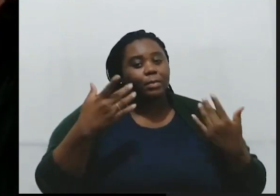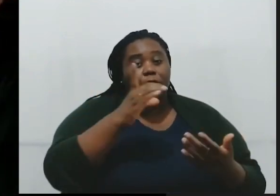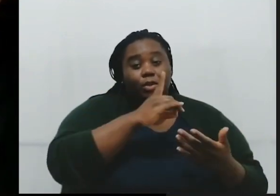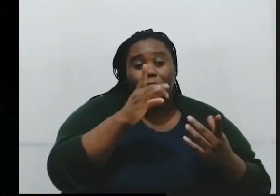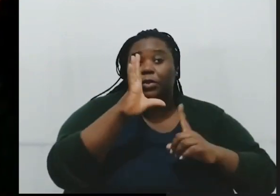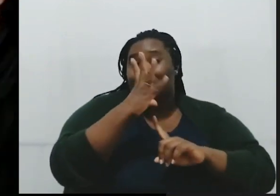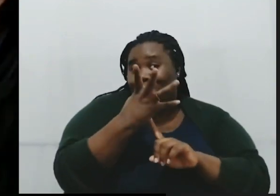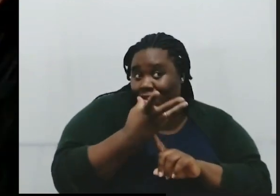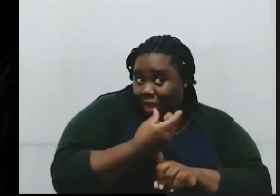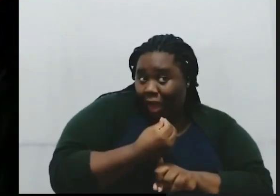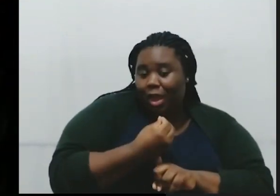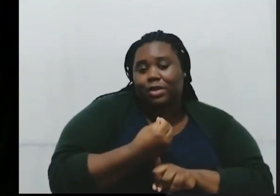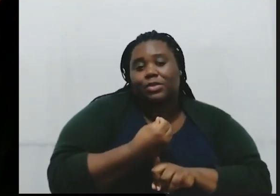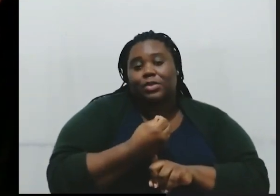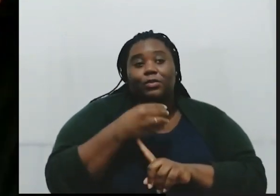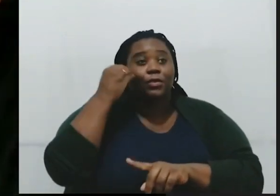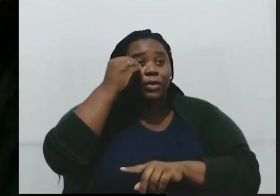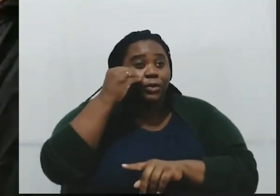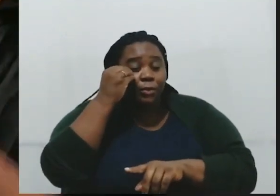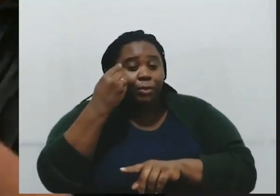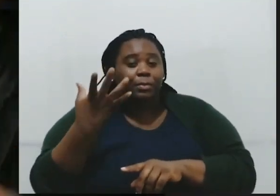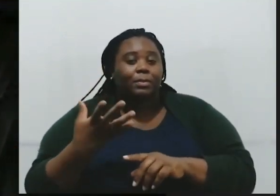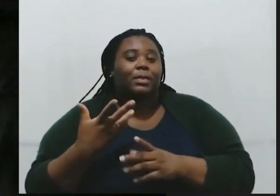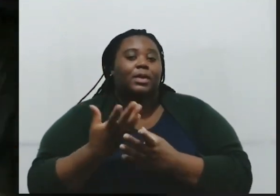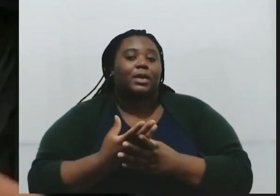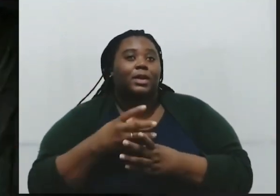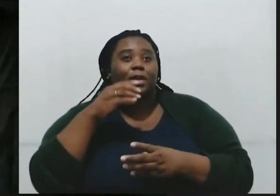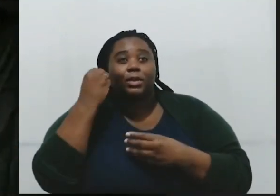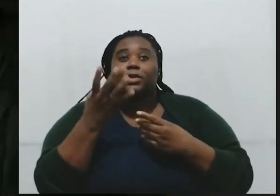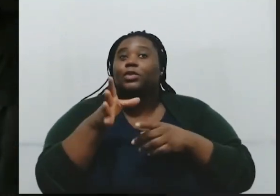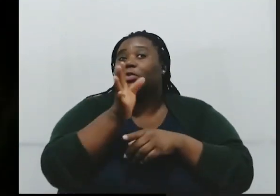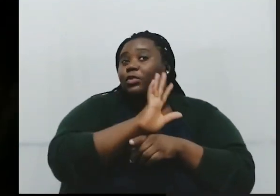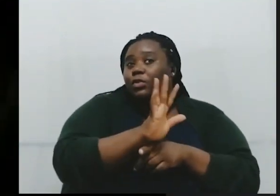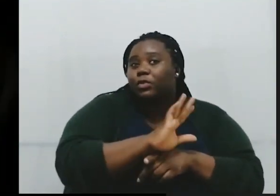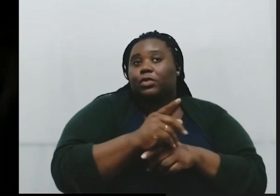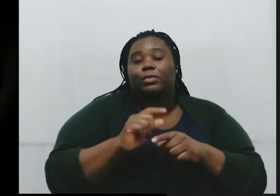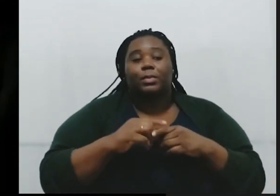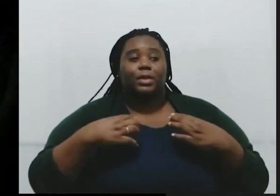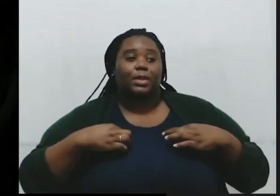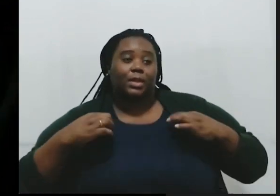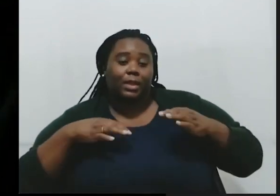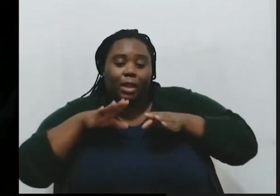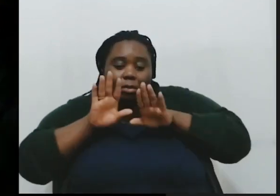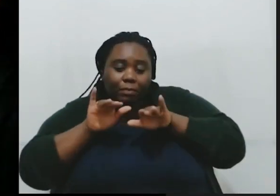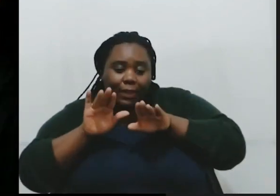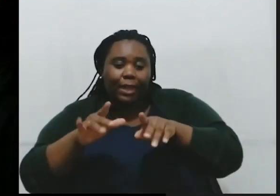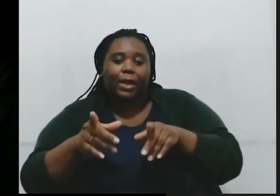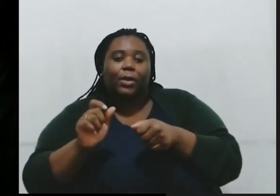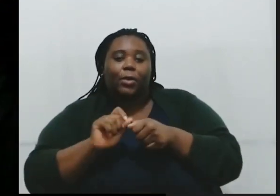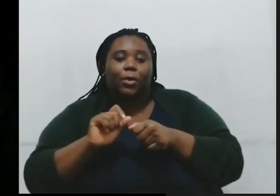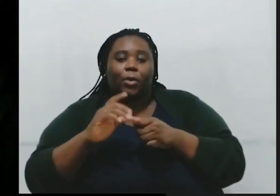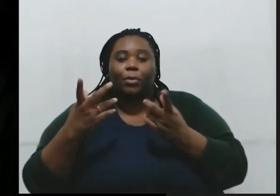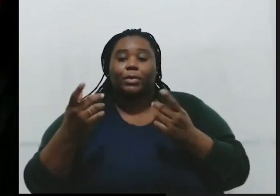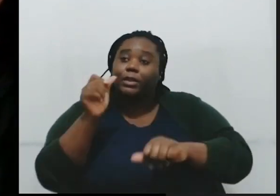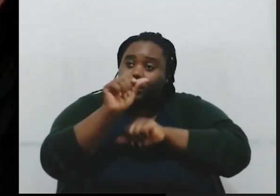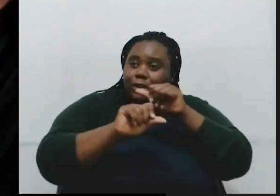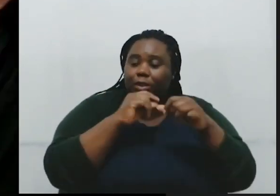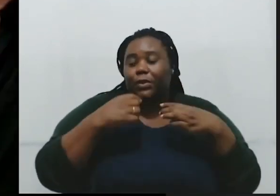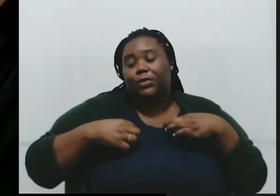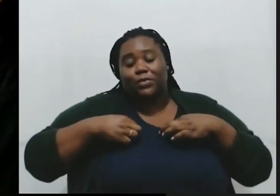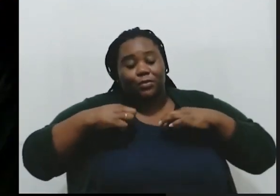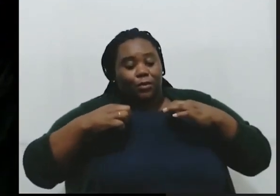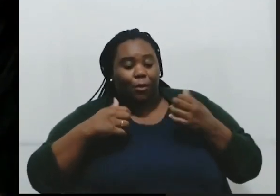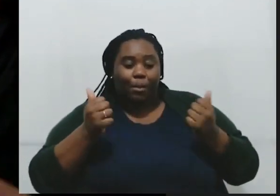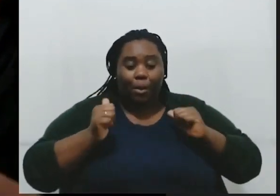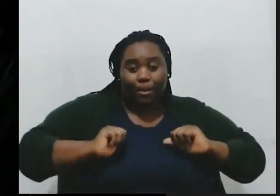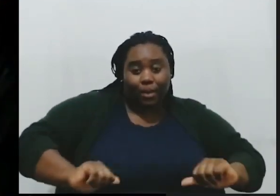cenografia, do figurino, né, da caracterização, paralelo com o trabalho né, com a formação de licenciatura, né,